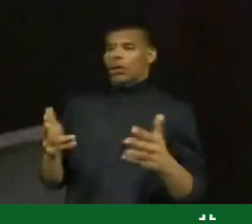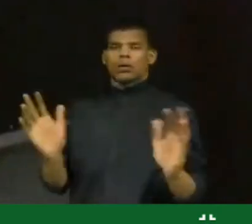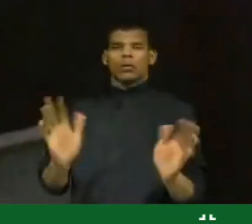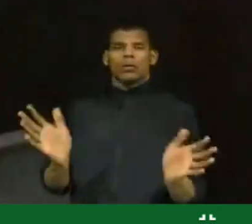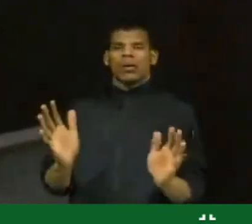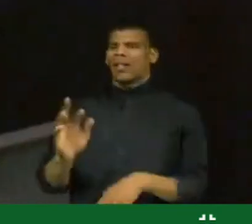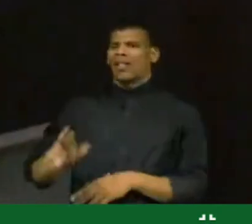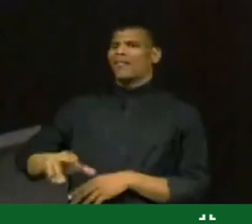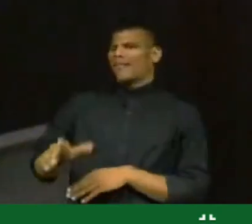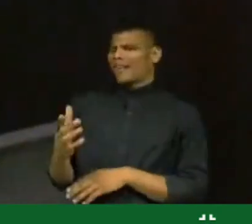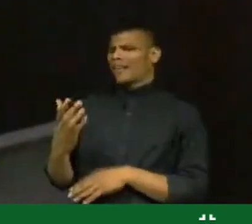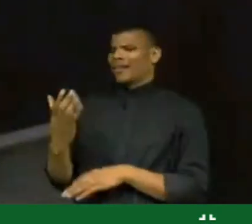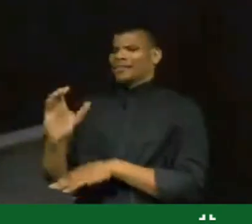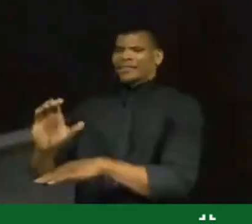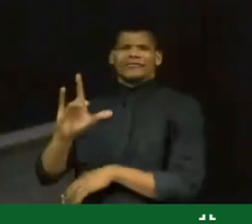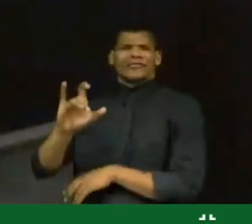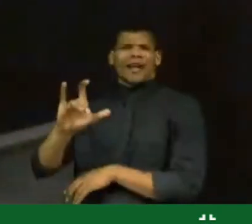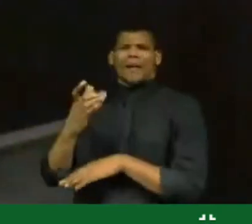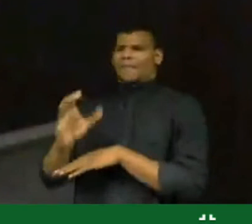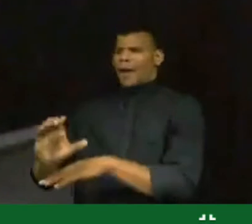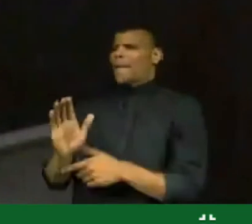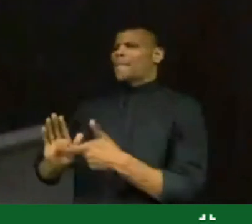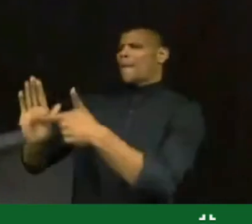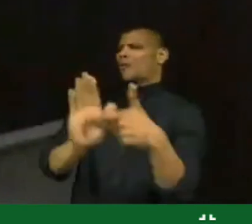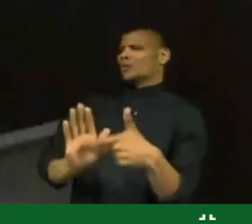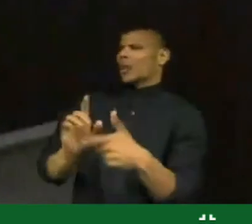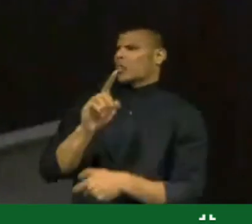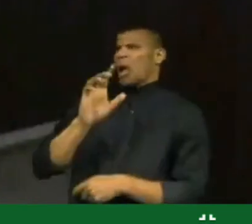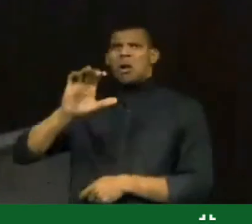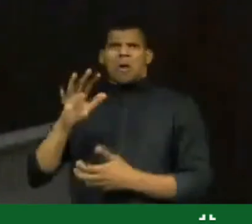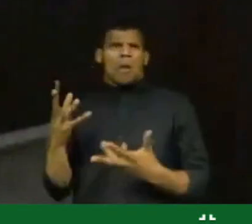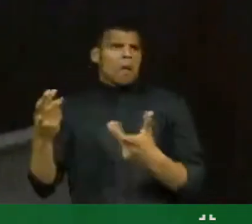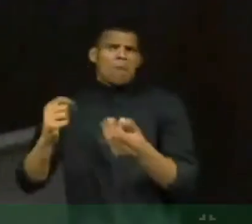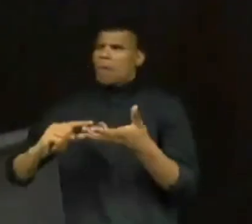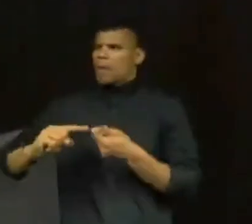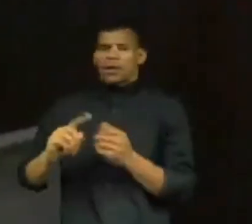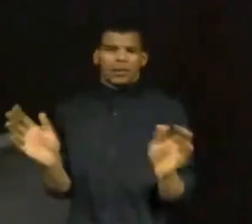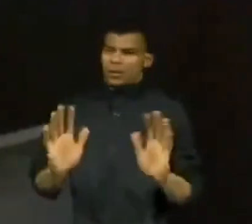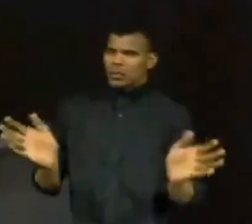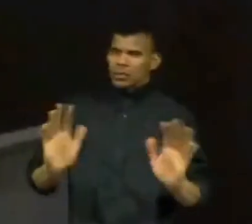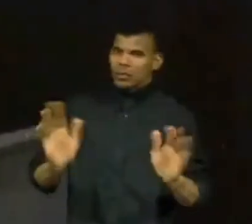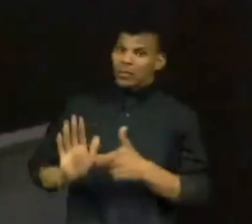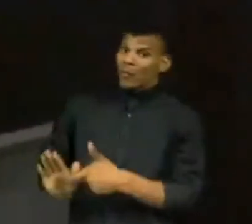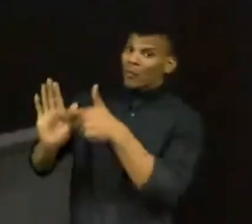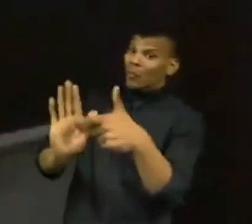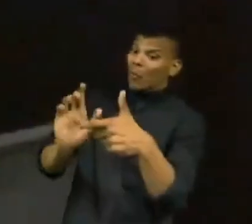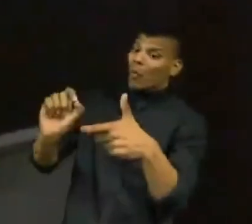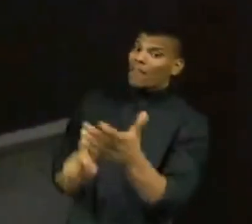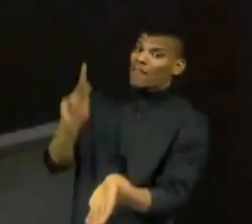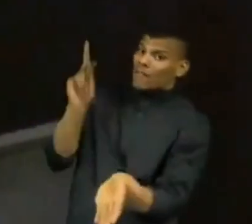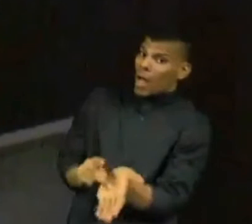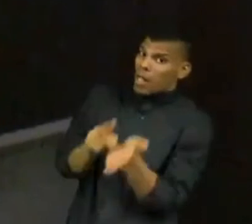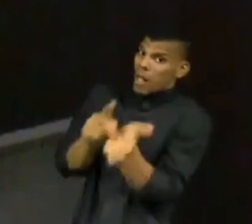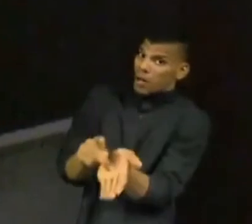rede social, para chegar no Instagram e dizer que está tudo maravilhoso. Nós estamos aqui para expor a verdade e para